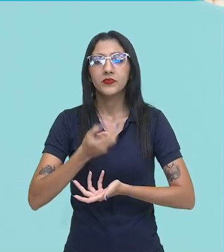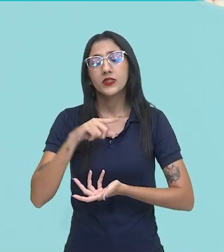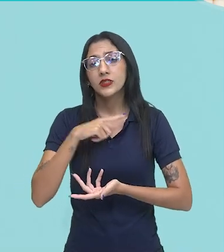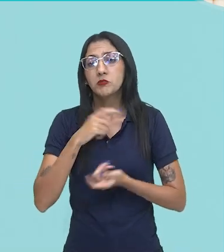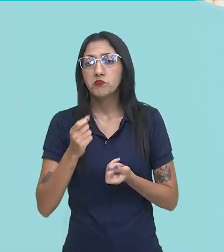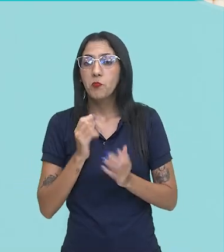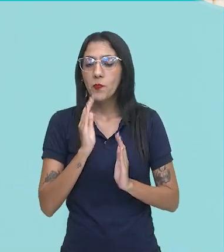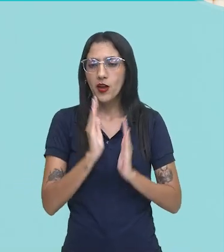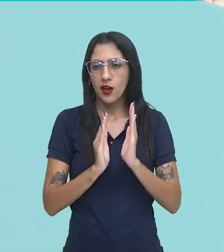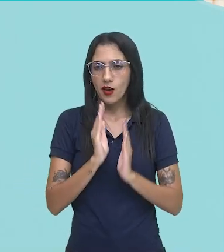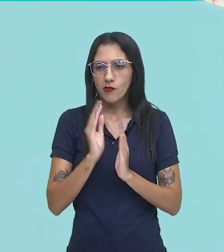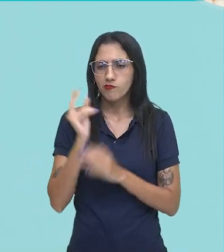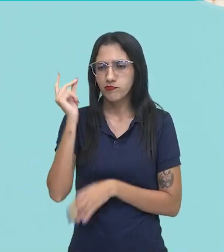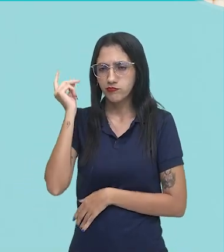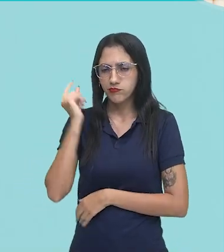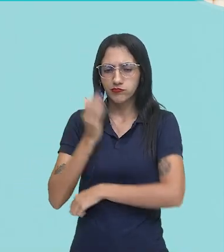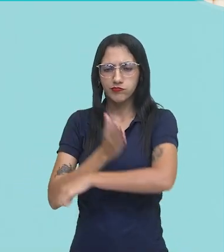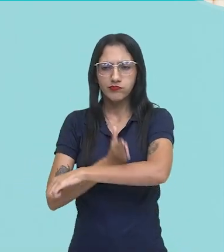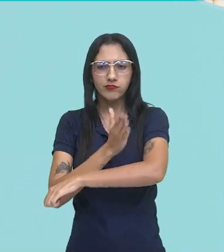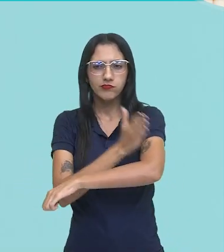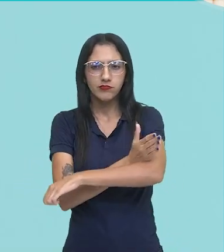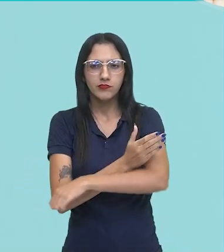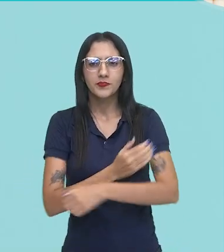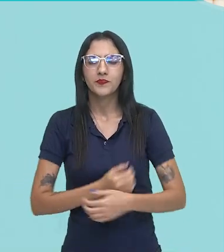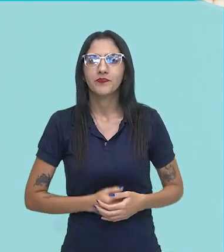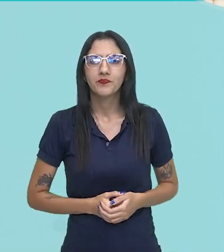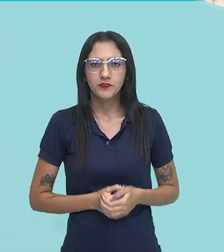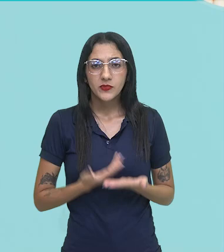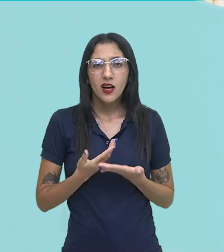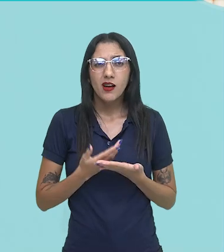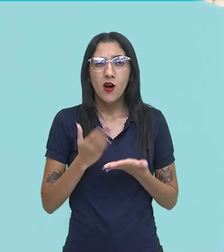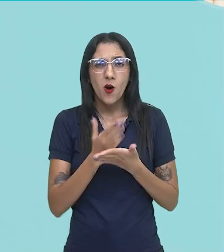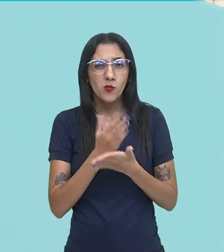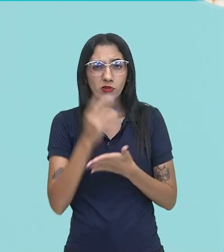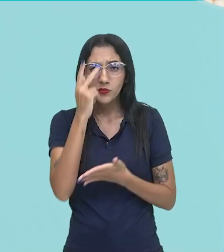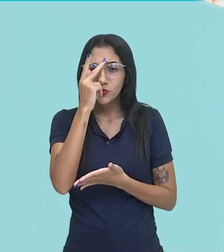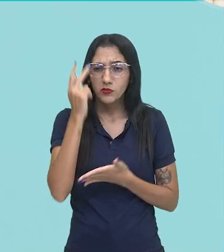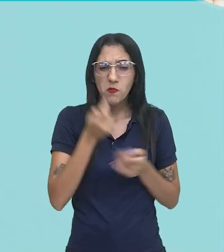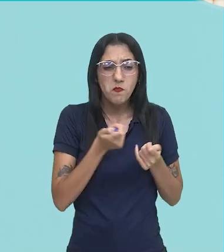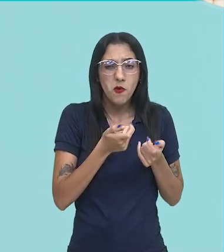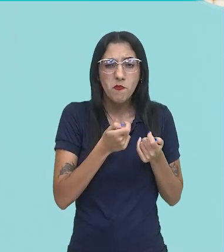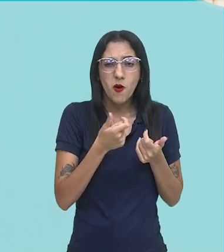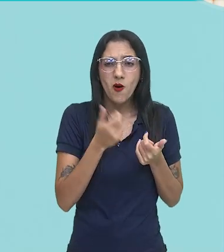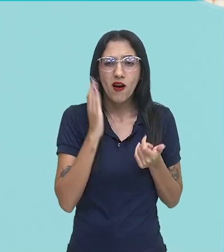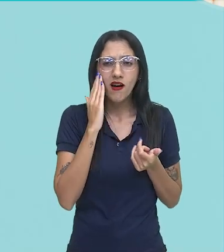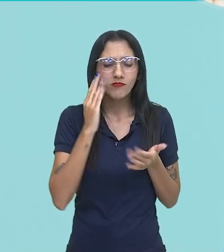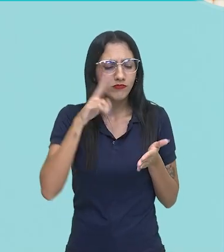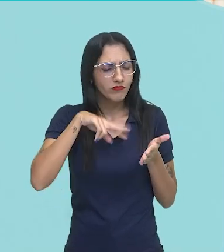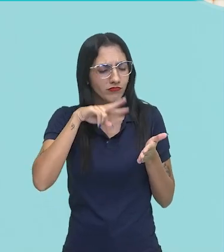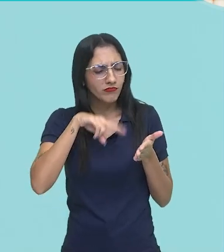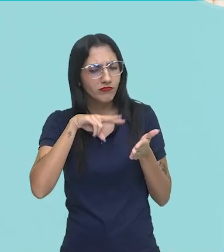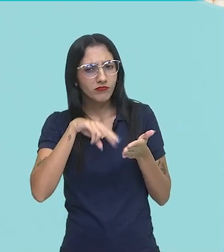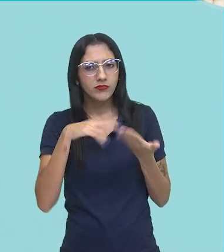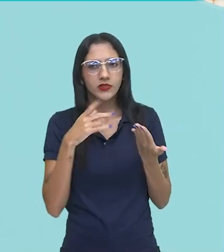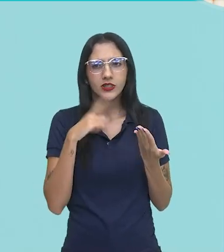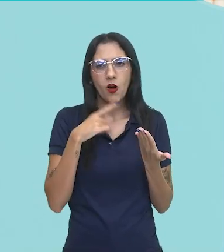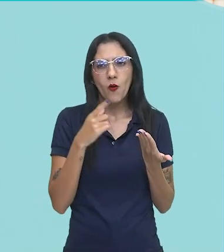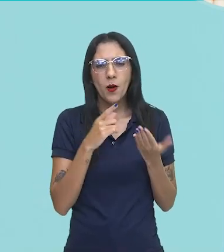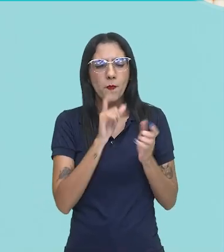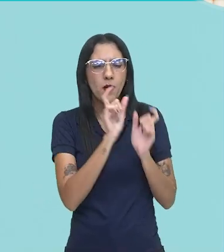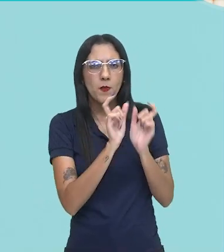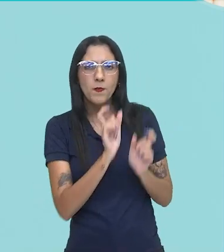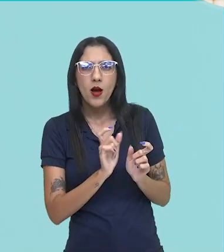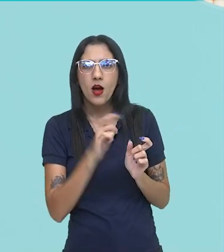Média, né? Na época, pouca gente sabia ler, então as construções eram bem mais simples